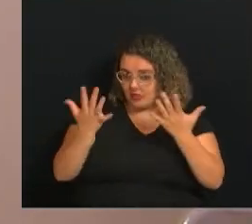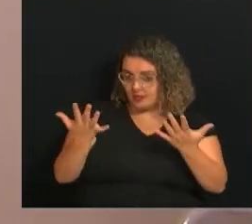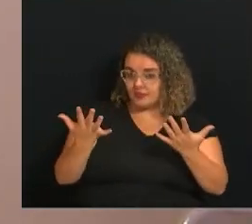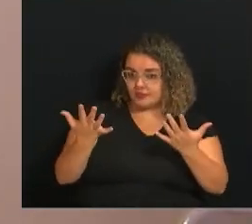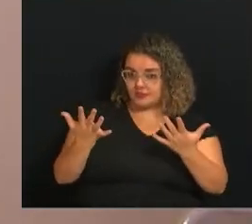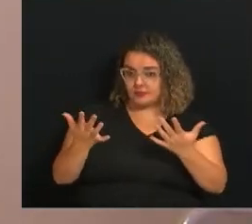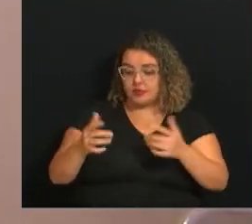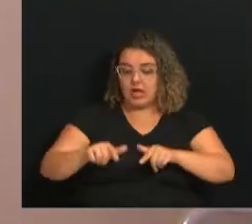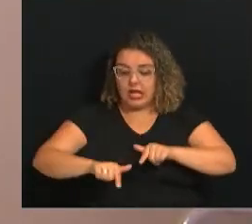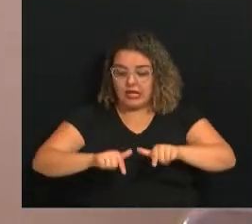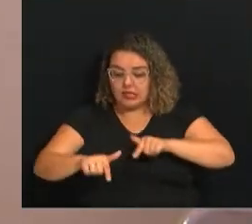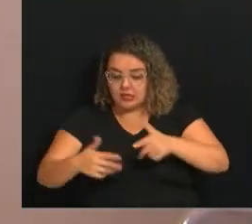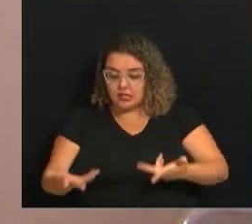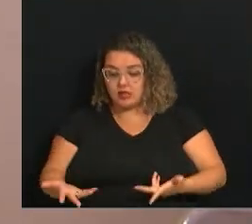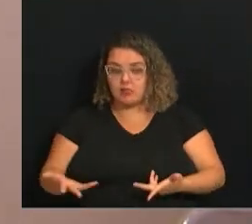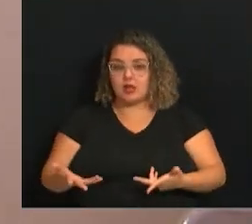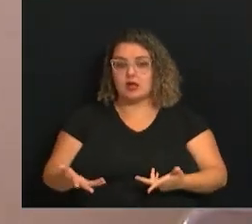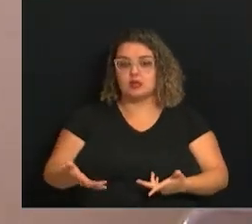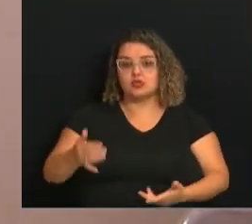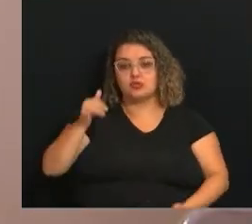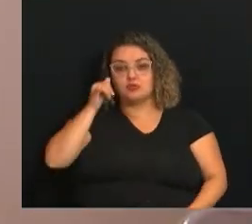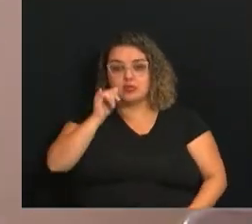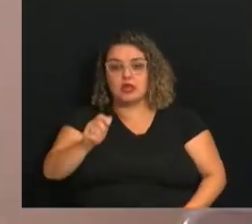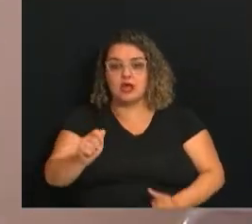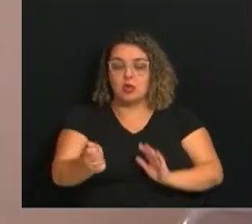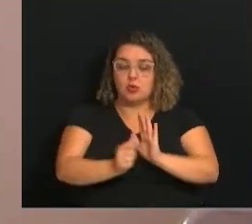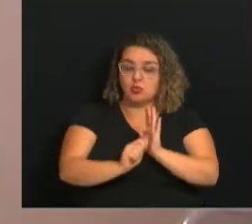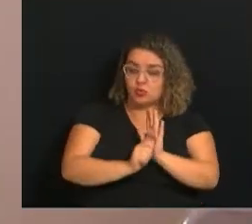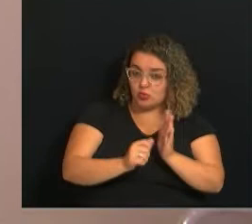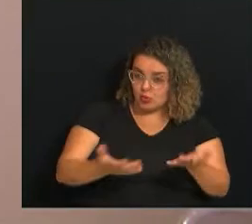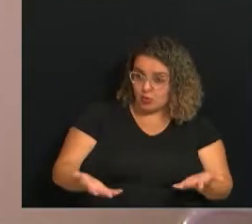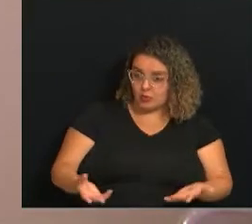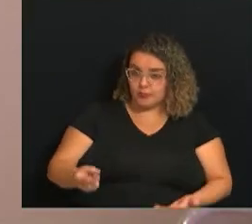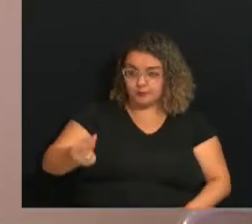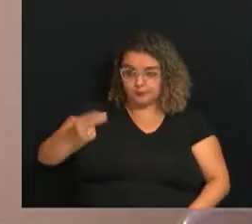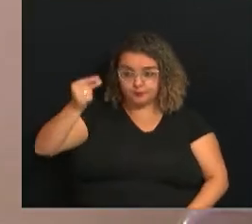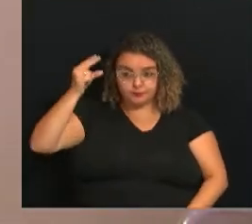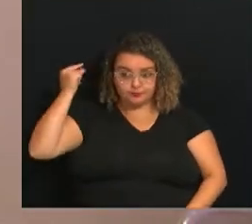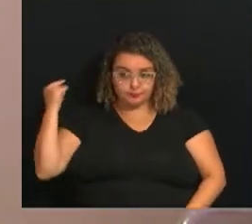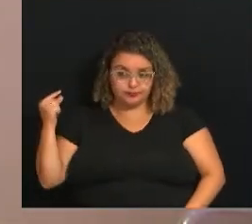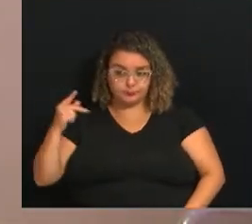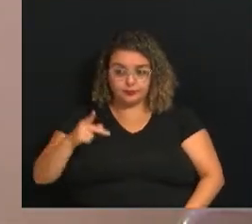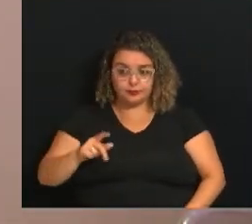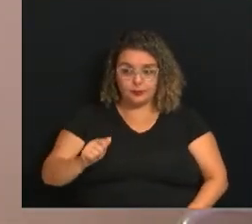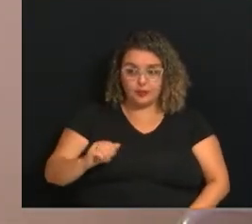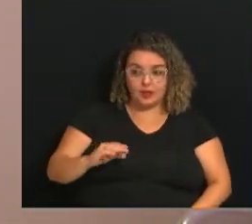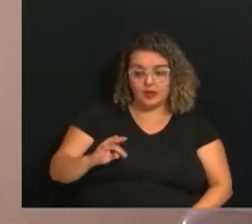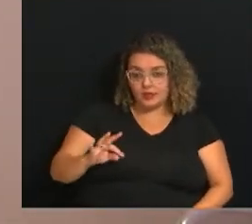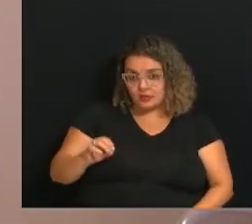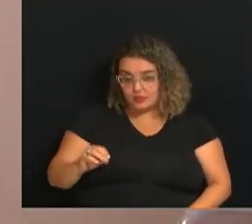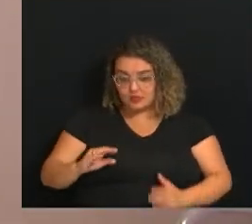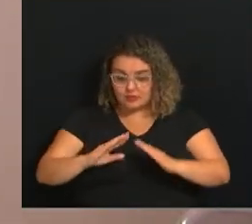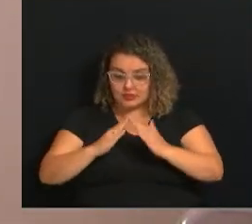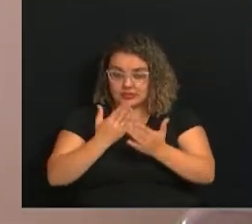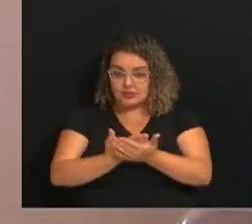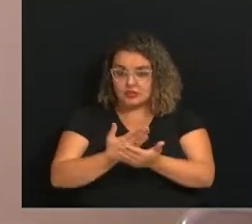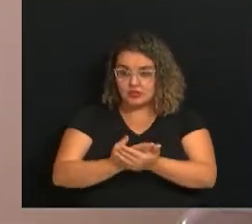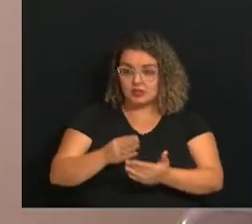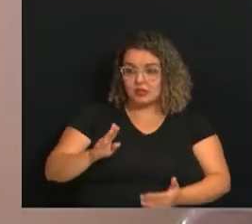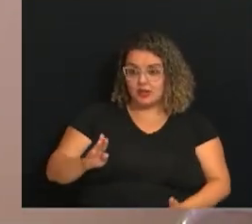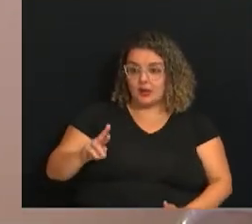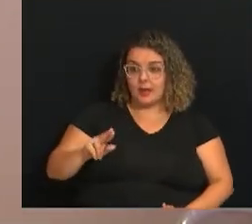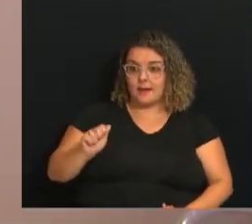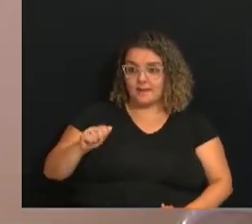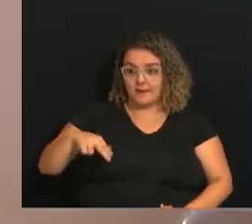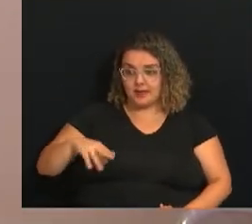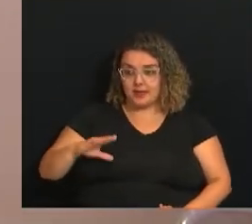às drogas com os jovens ali atendidos. Sou desde a época do Pacto, da escolinha branca, que também é na